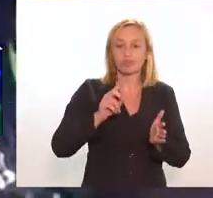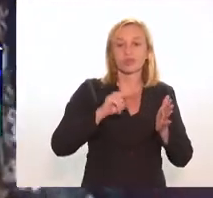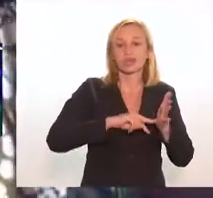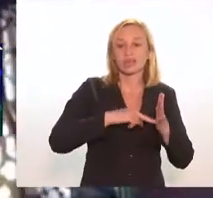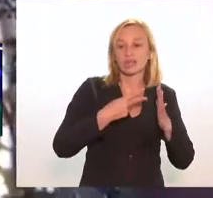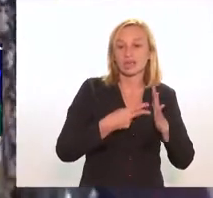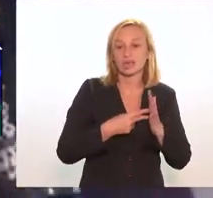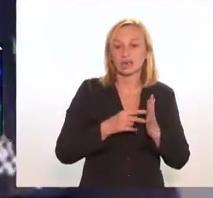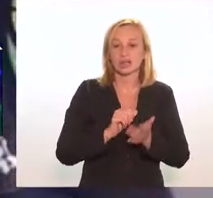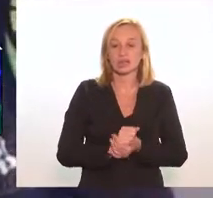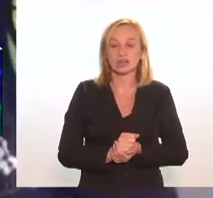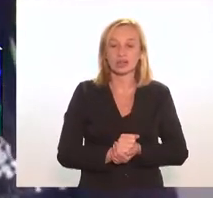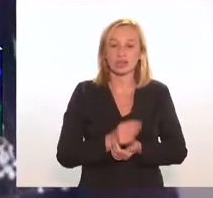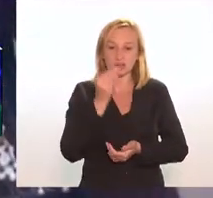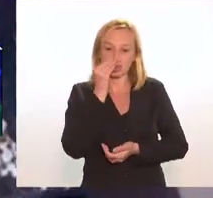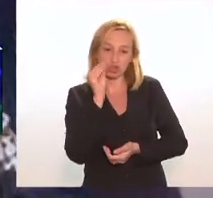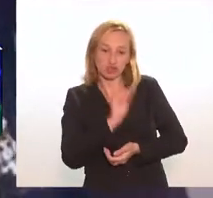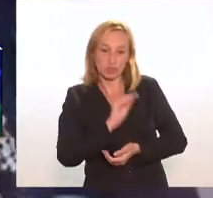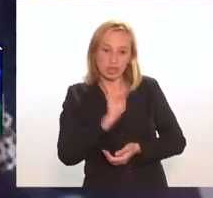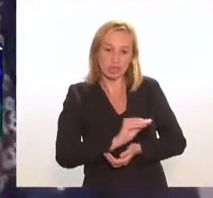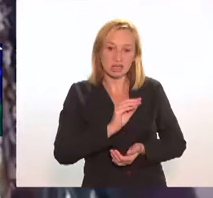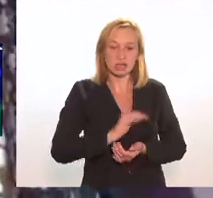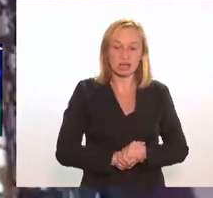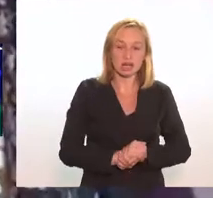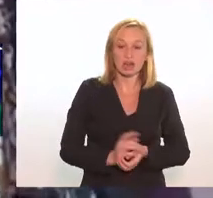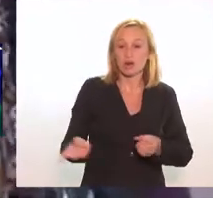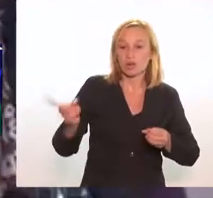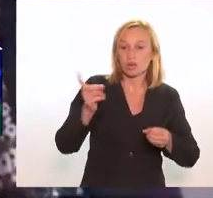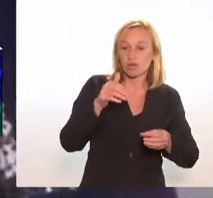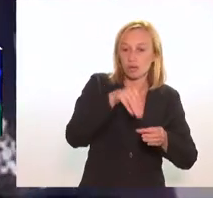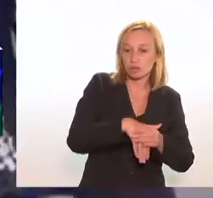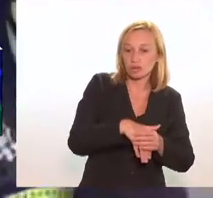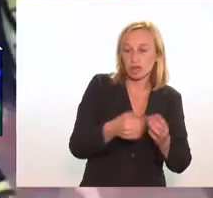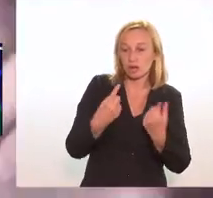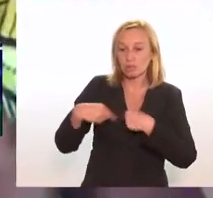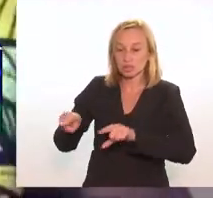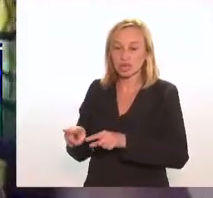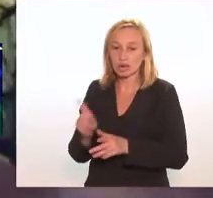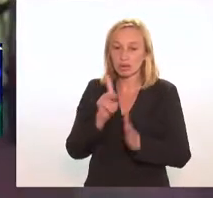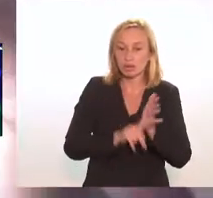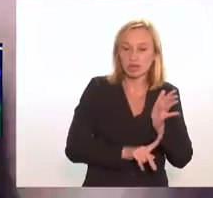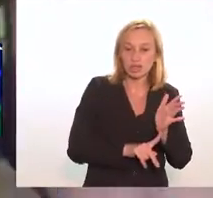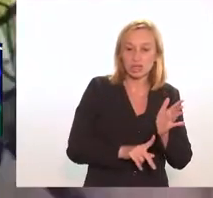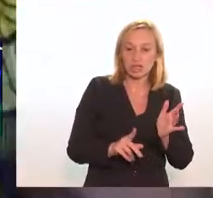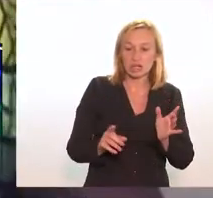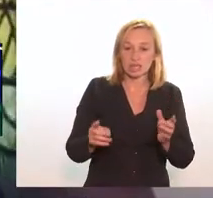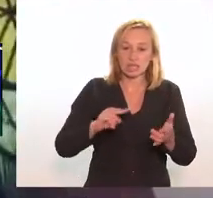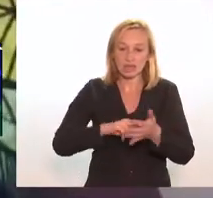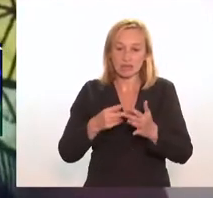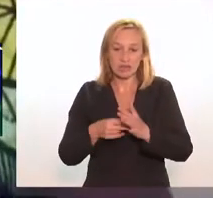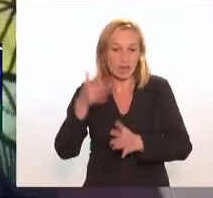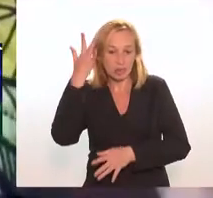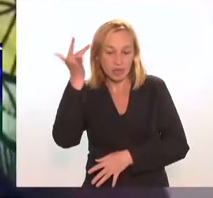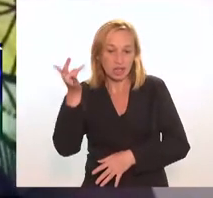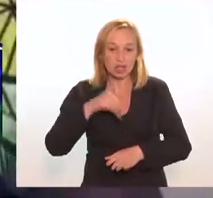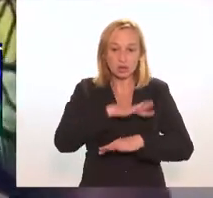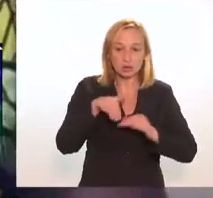que rejeitar e votar contrário a esse projeto significa que amanhã todas as